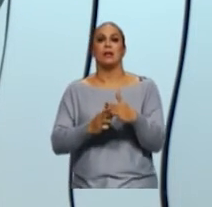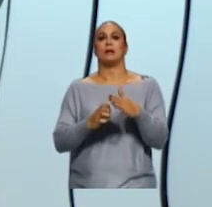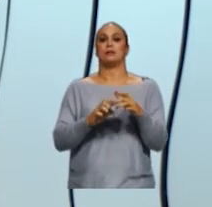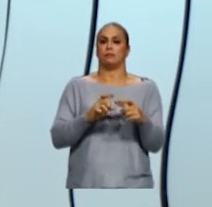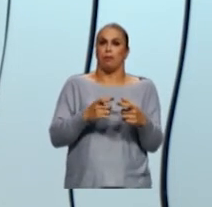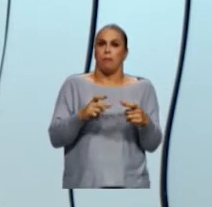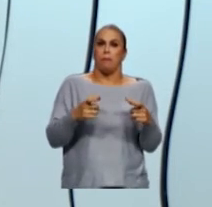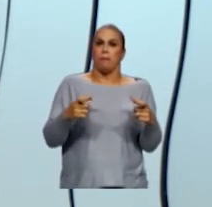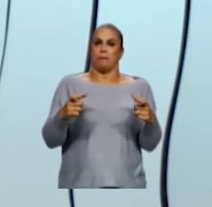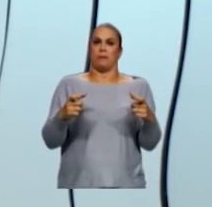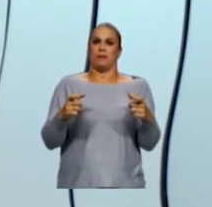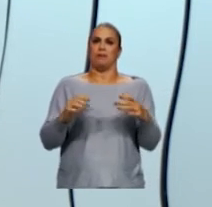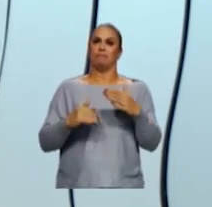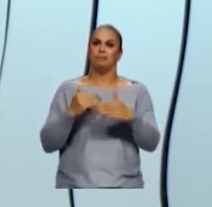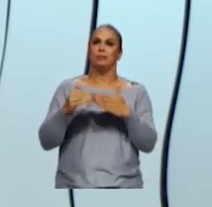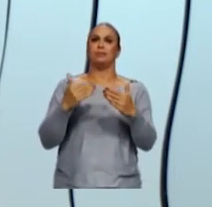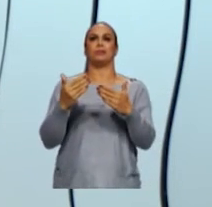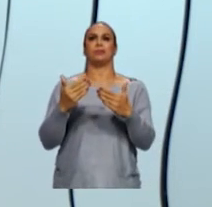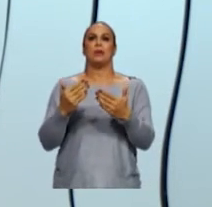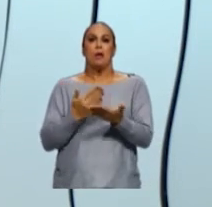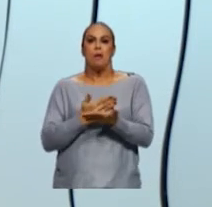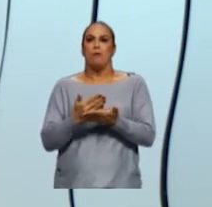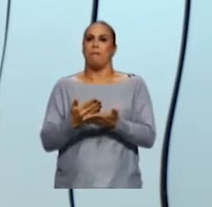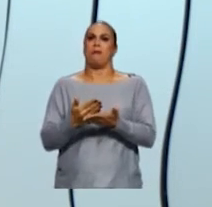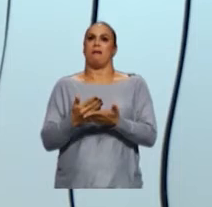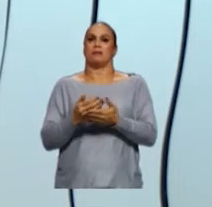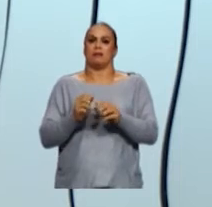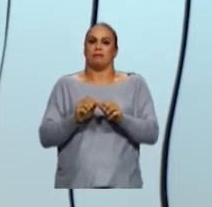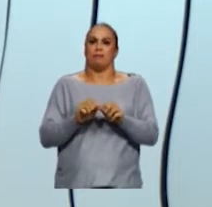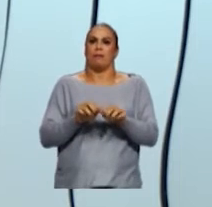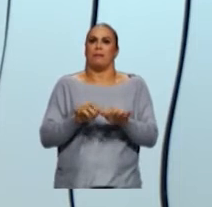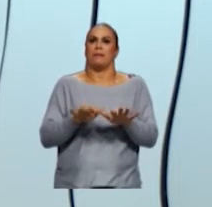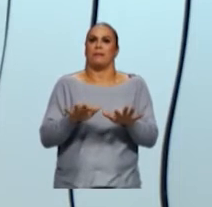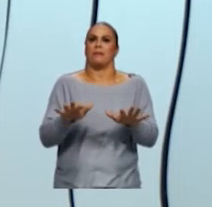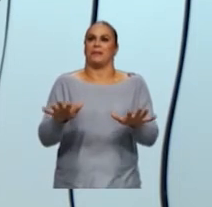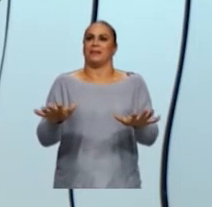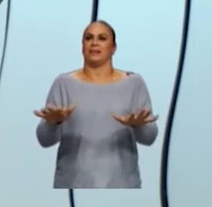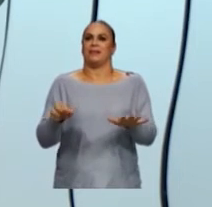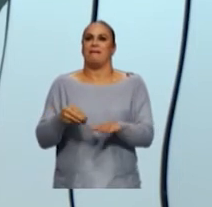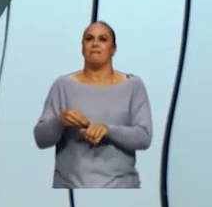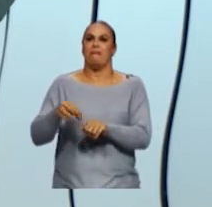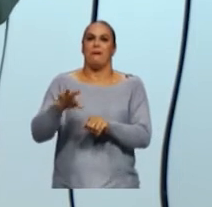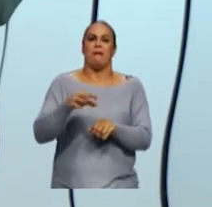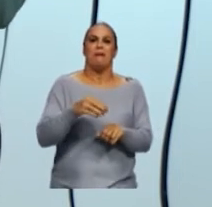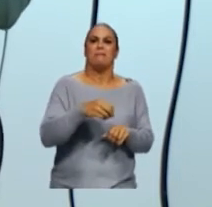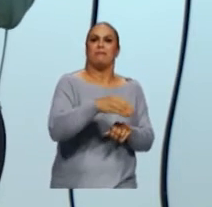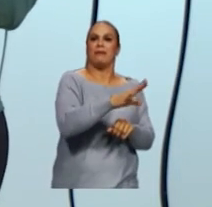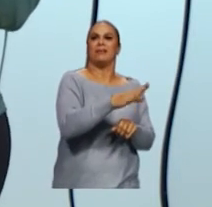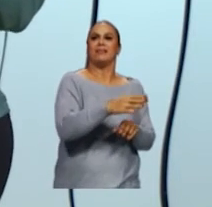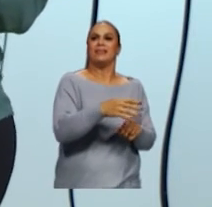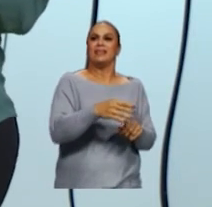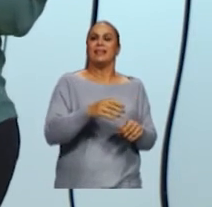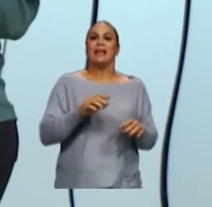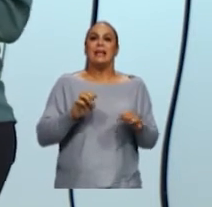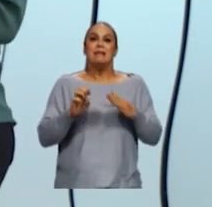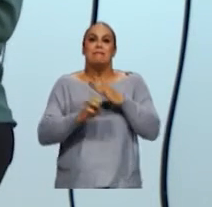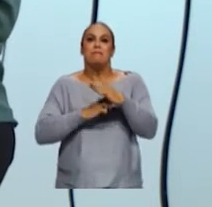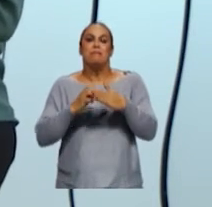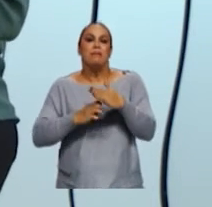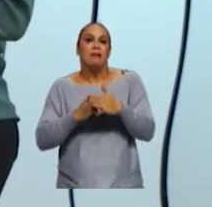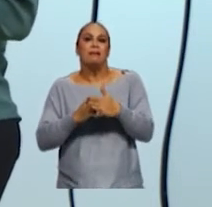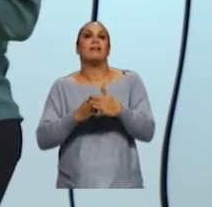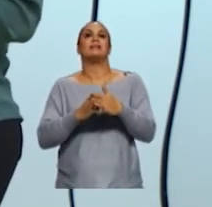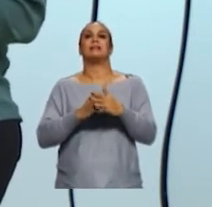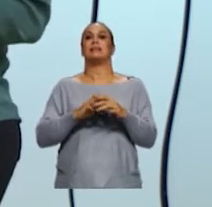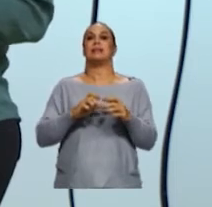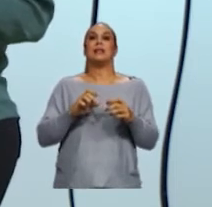empresas têm de território, a gente pode pensar nessa expansão, dessa fixação dessas empresas multinacionais e